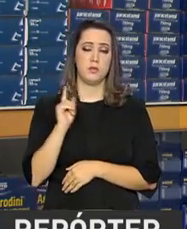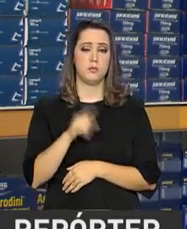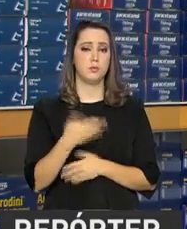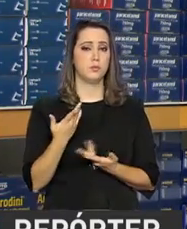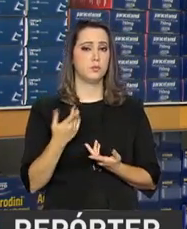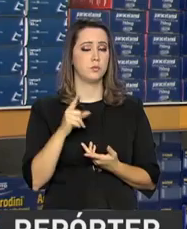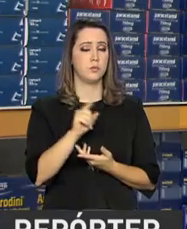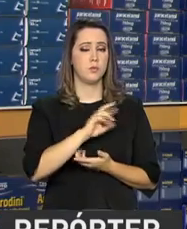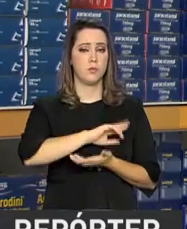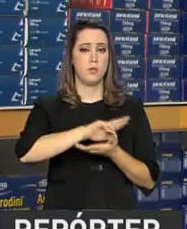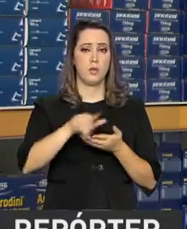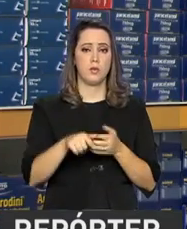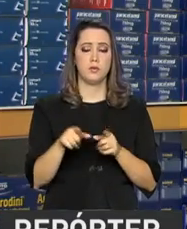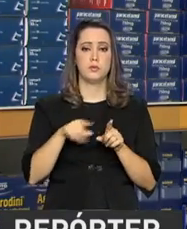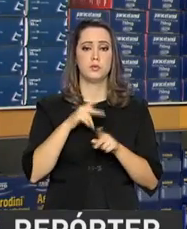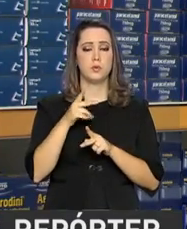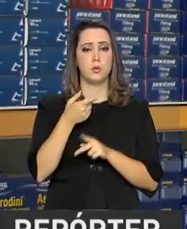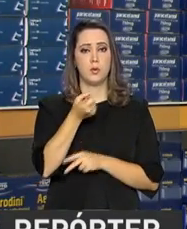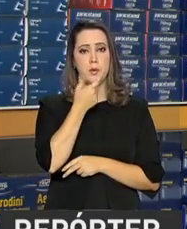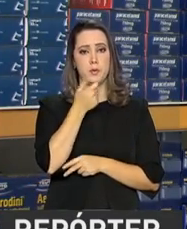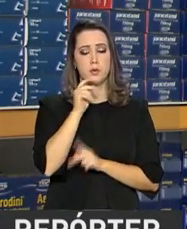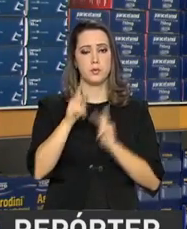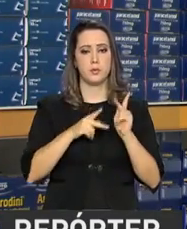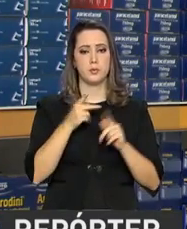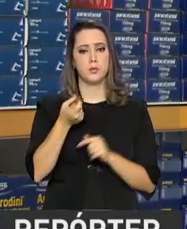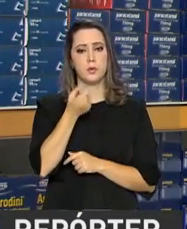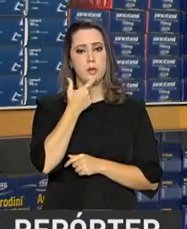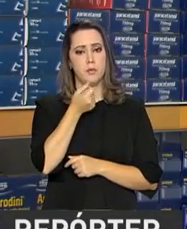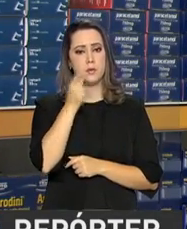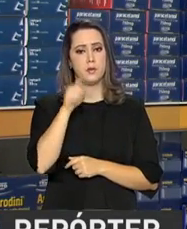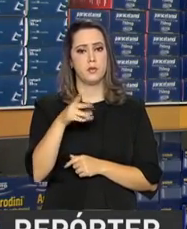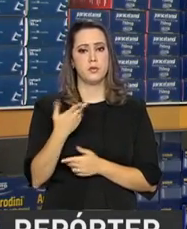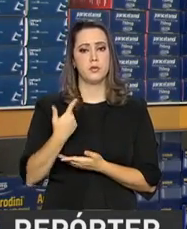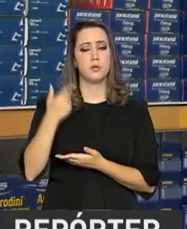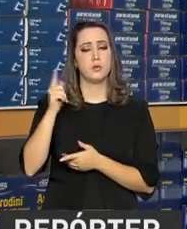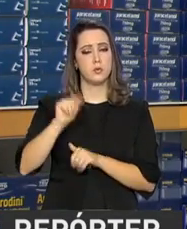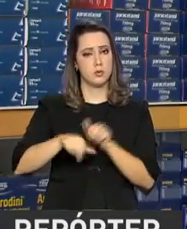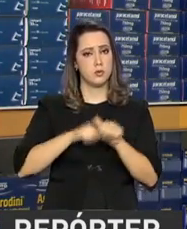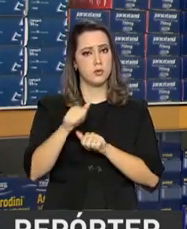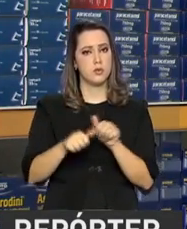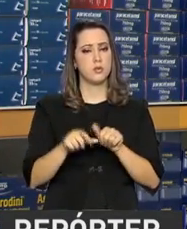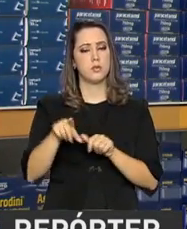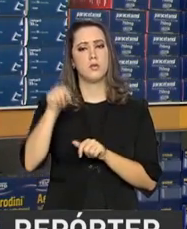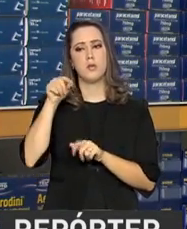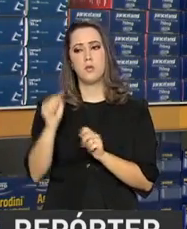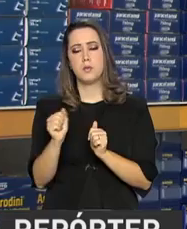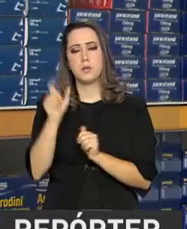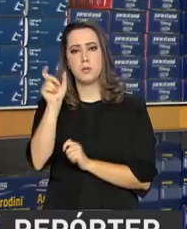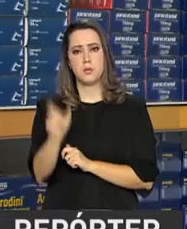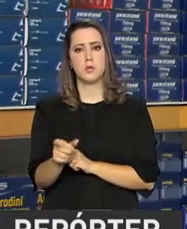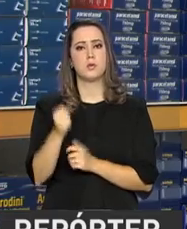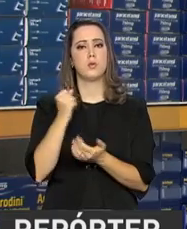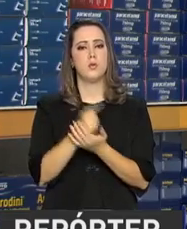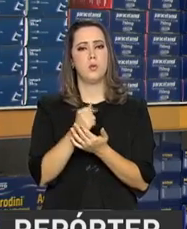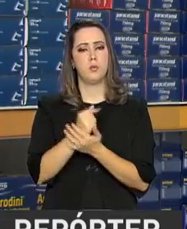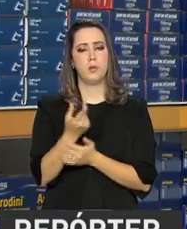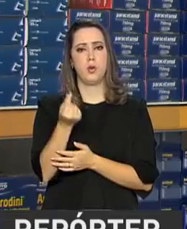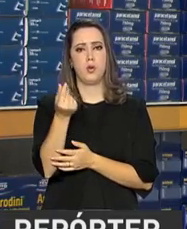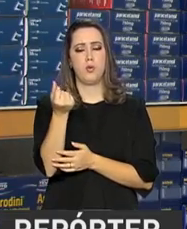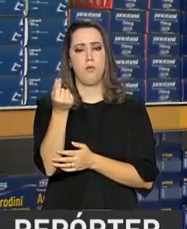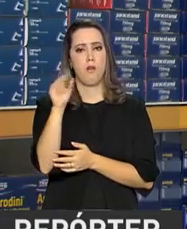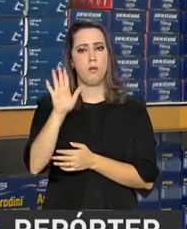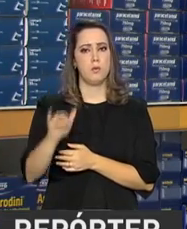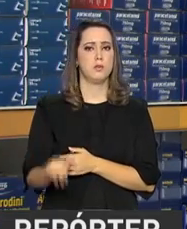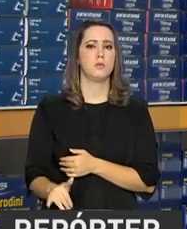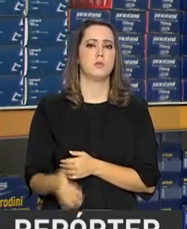fundação para o remédio popular o medicamento genérico se tornou uma alternativa para o brasileiro na diminuição dos